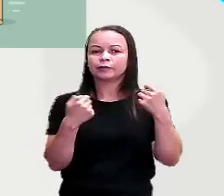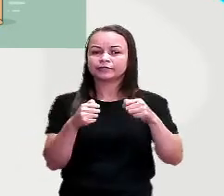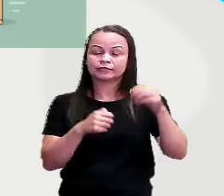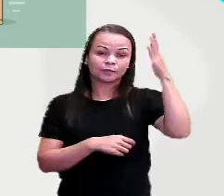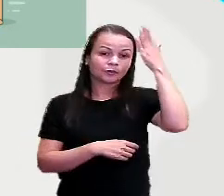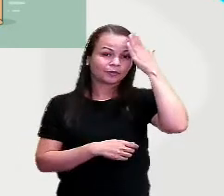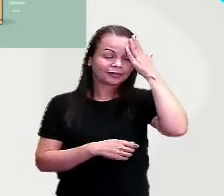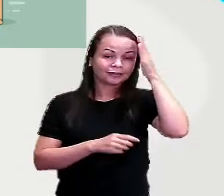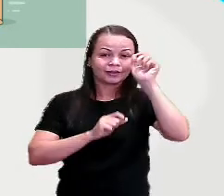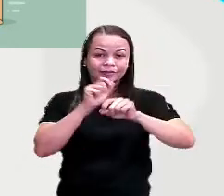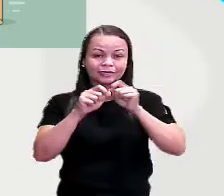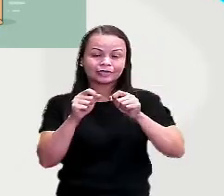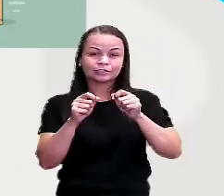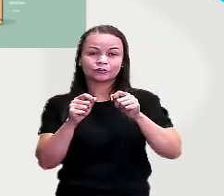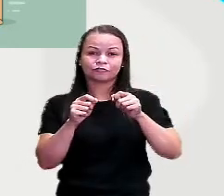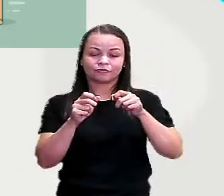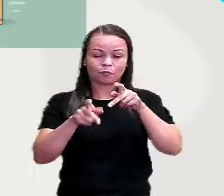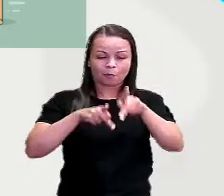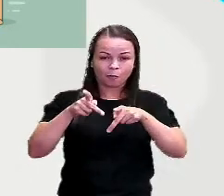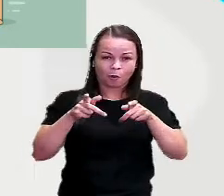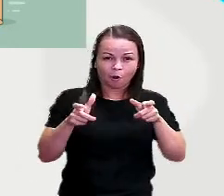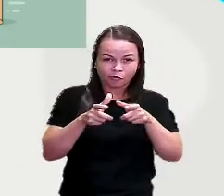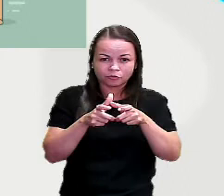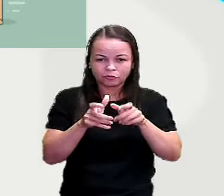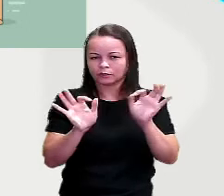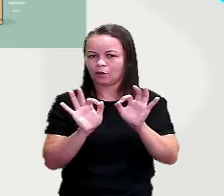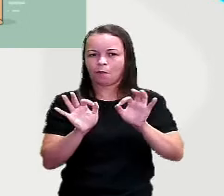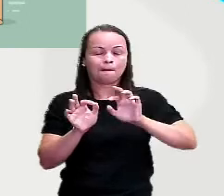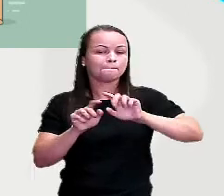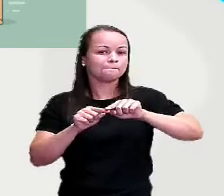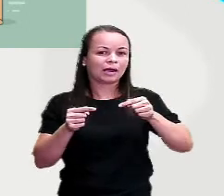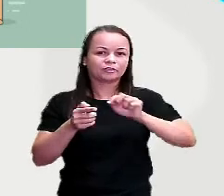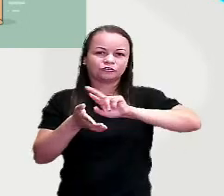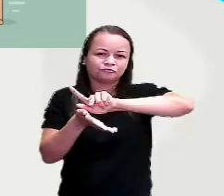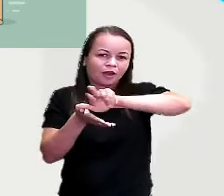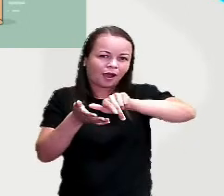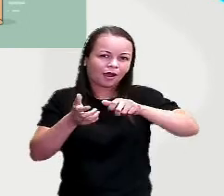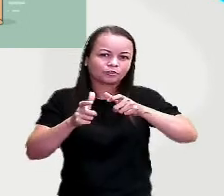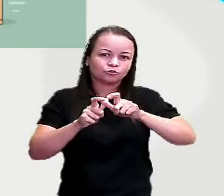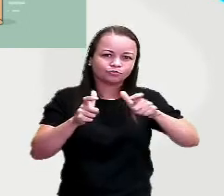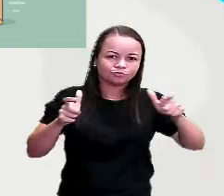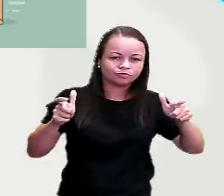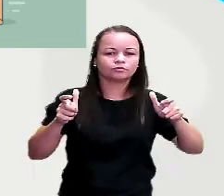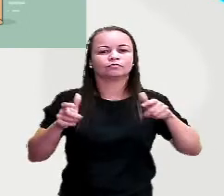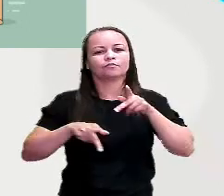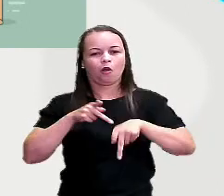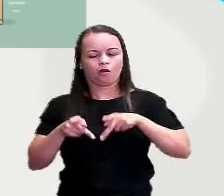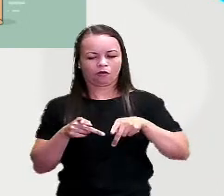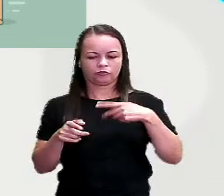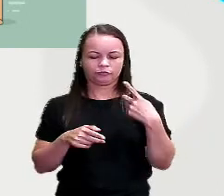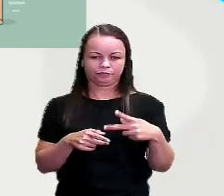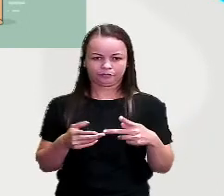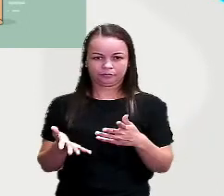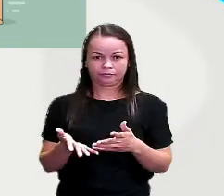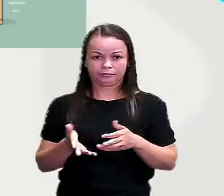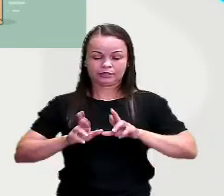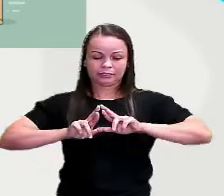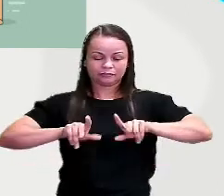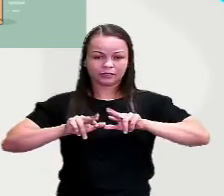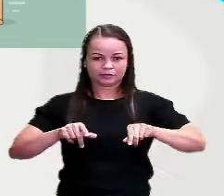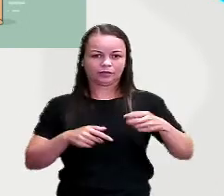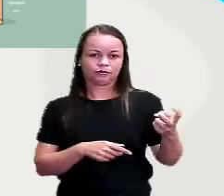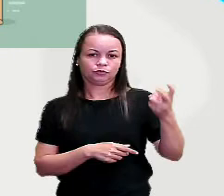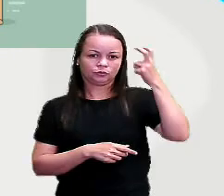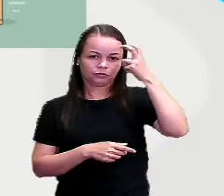não estamos falando apenas de um povo, mas de centenas de povos que estão reunidos sobre esse tema. A diversidade